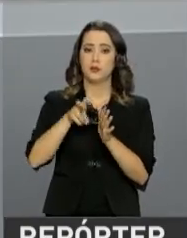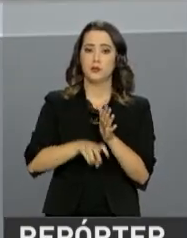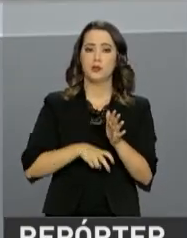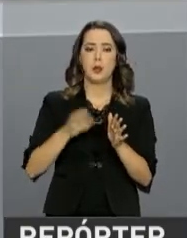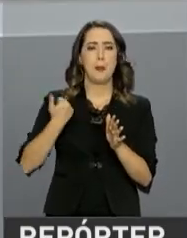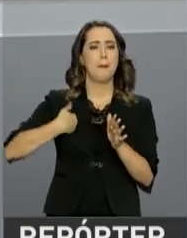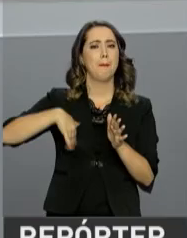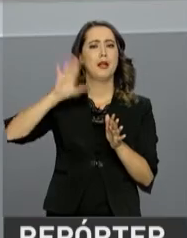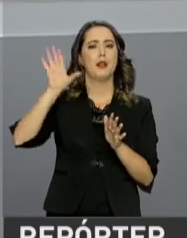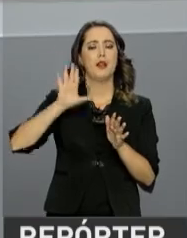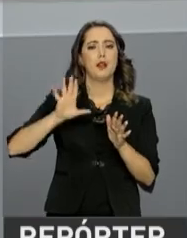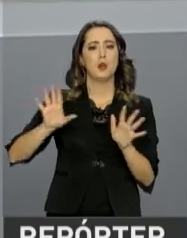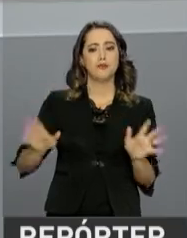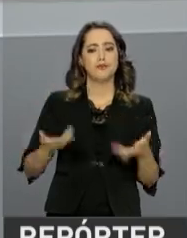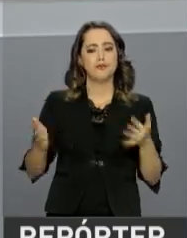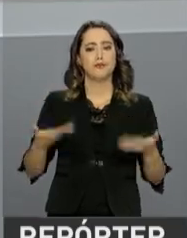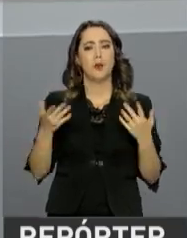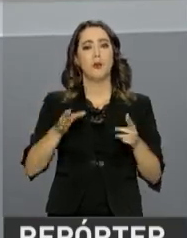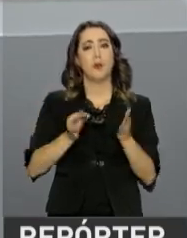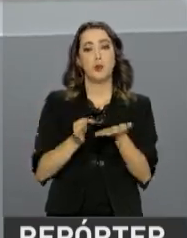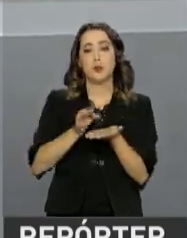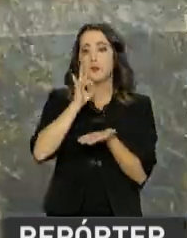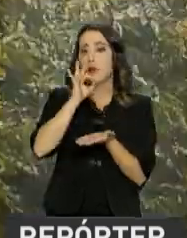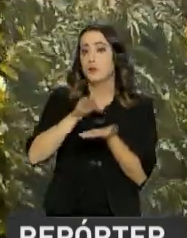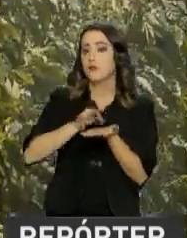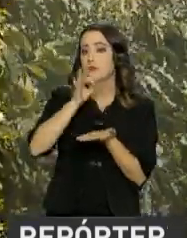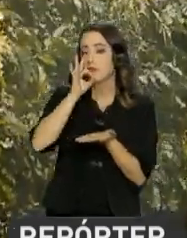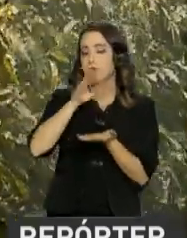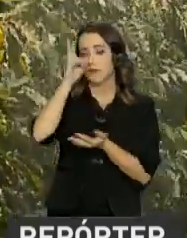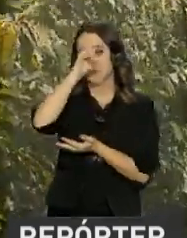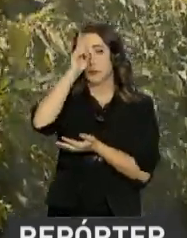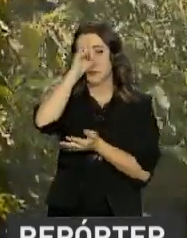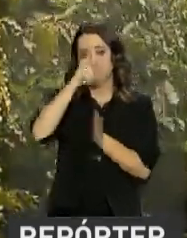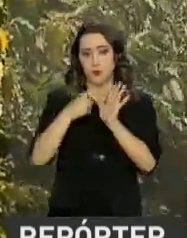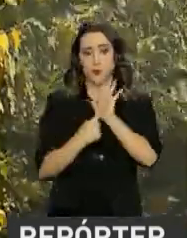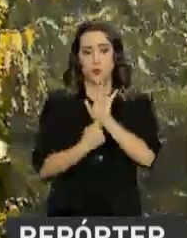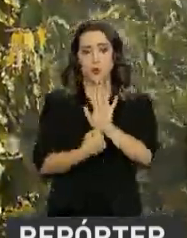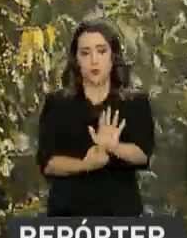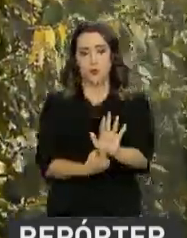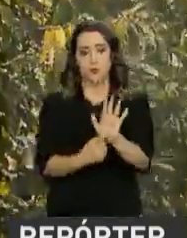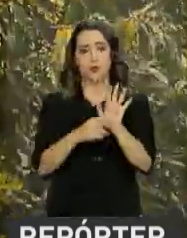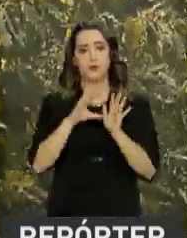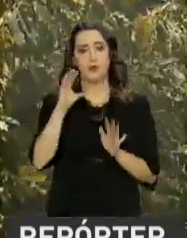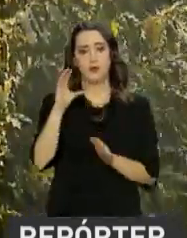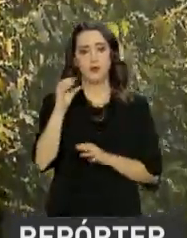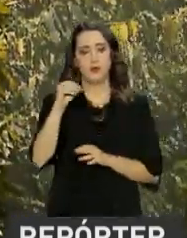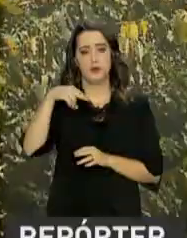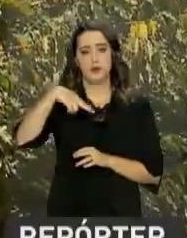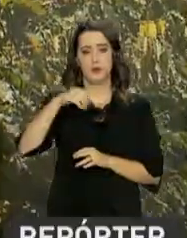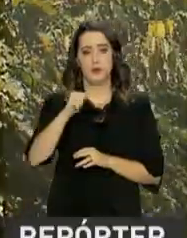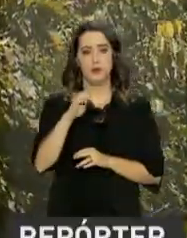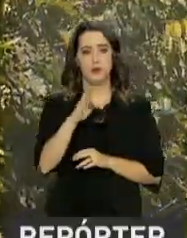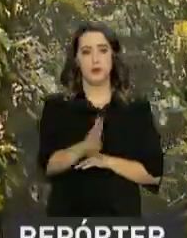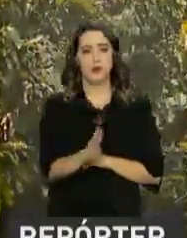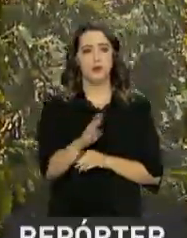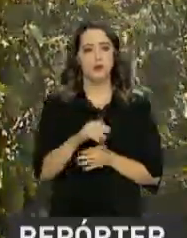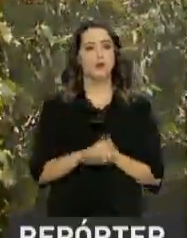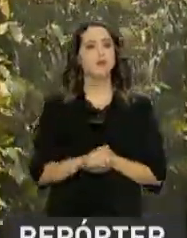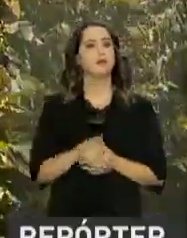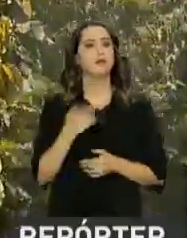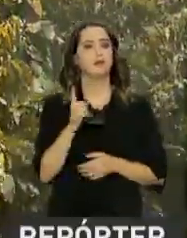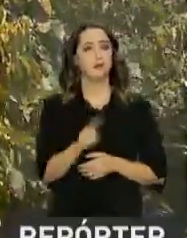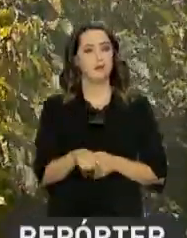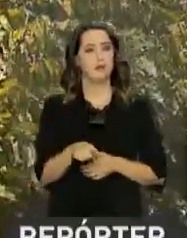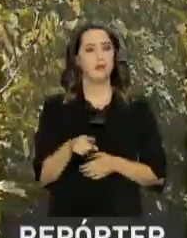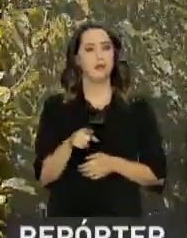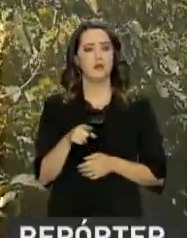terá a maior produção de café da história é o que mostra o segundo levantamento da safra 2008 divulgado hoje pela companhia nacional